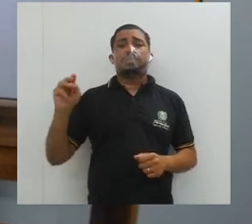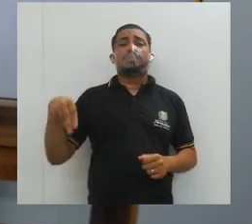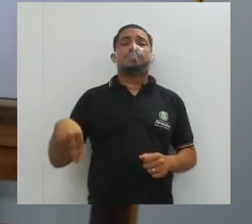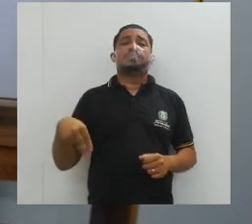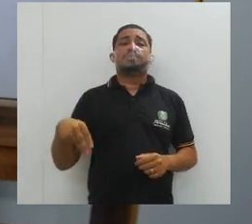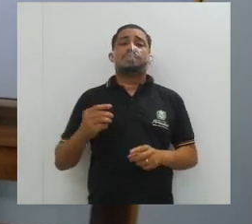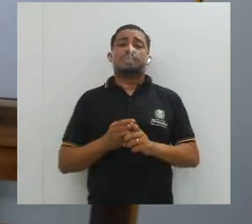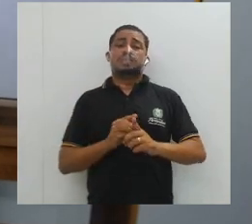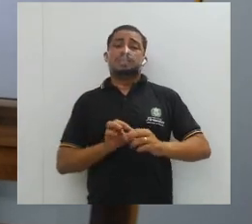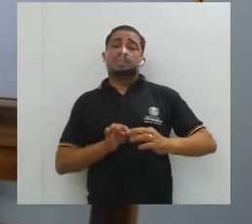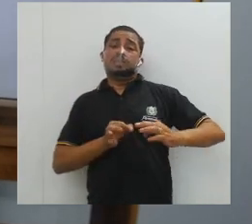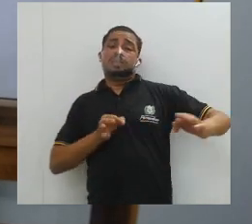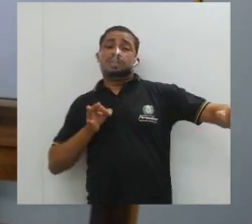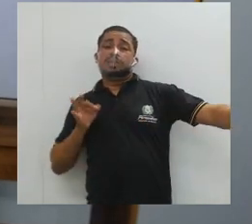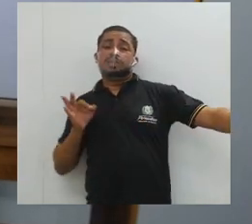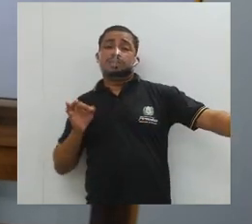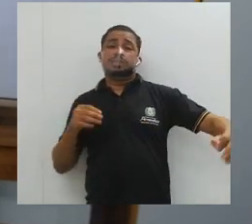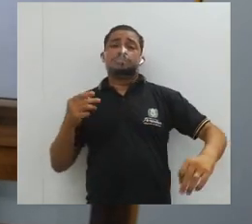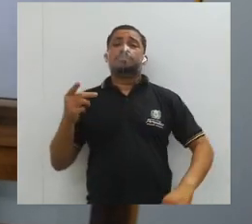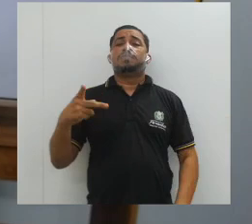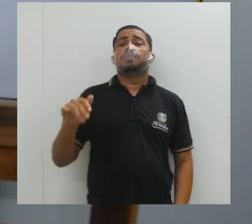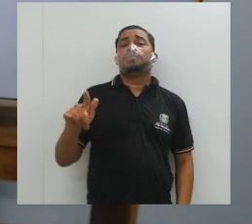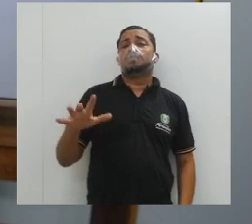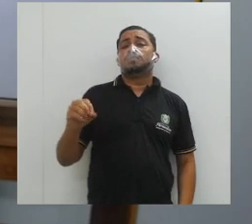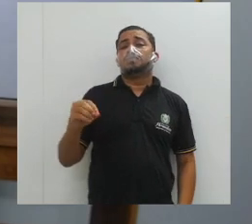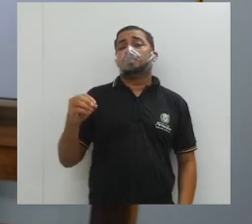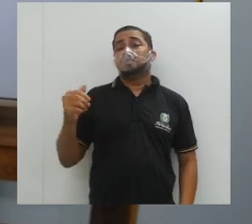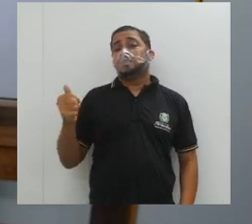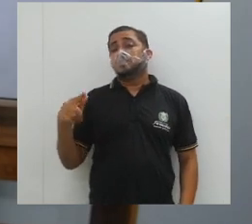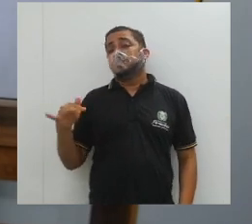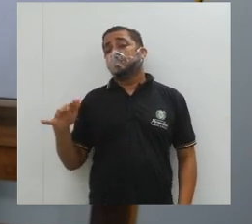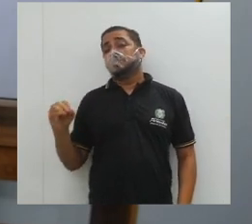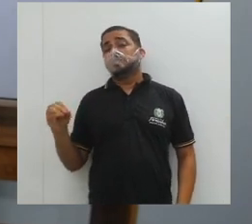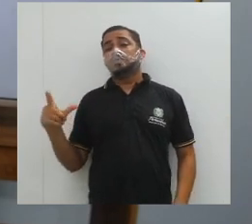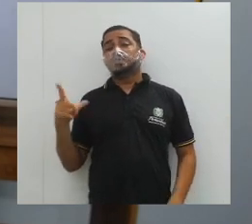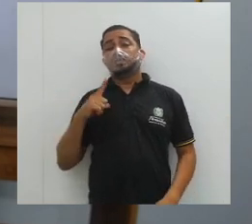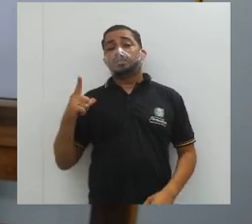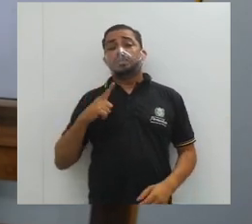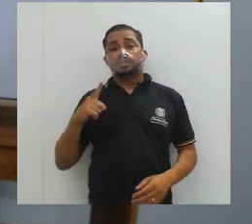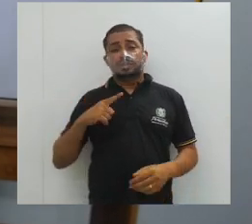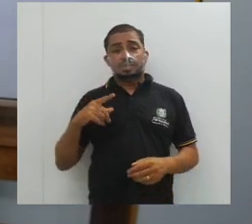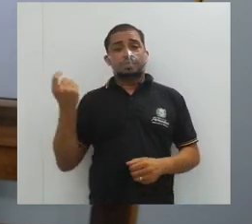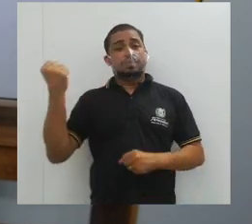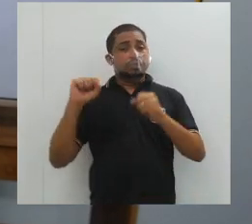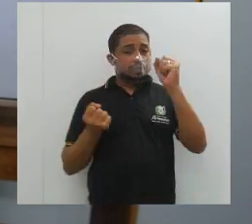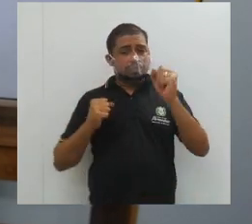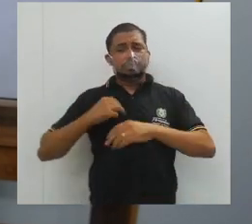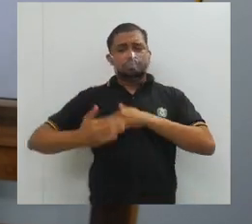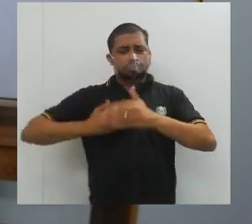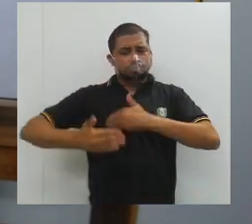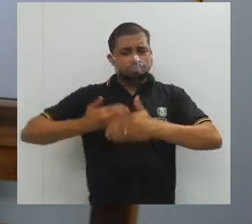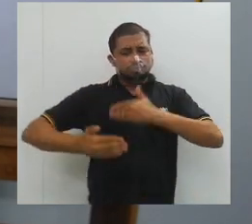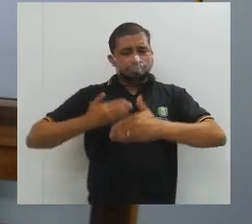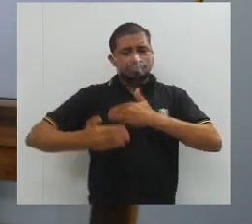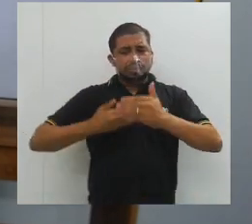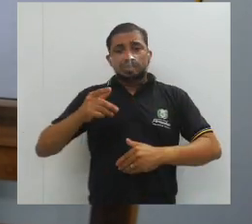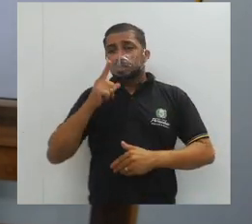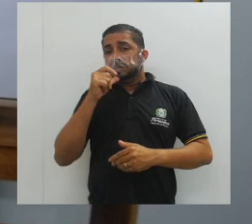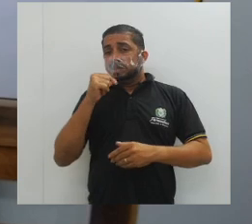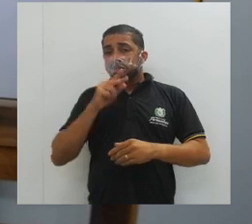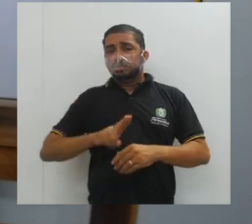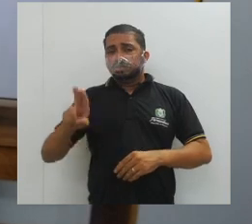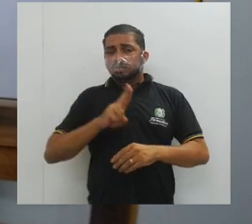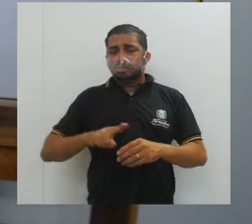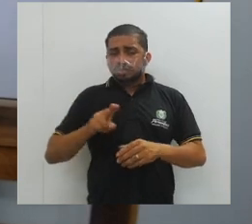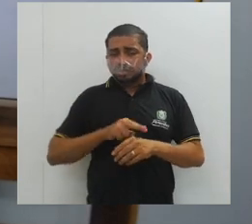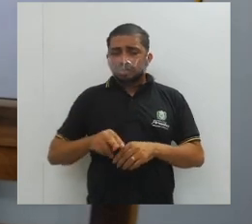daqui. Lá na usina elétrica de Paulo Afonso, neste momento, tem lá uma hidrelétrica sustentando água, liberando ela aos poucos. E